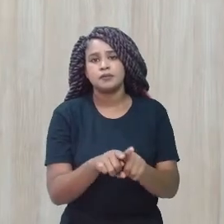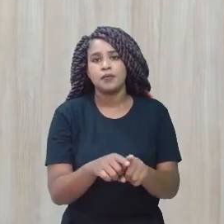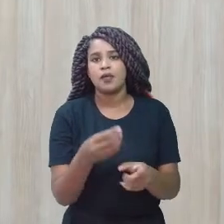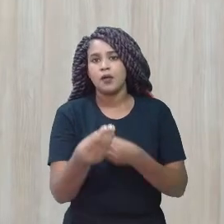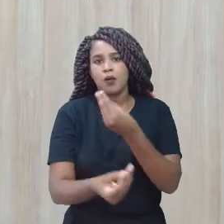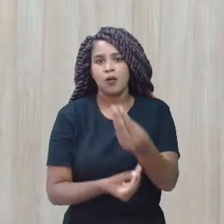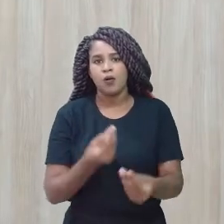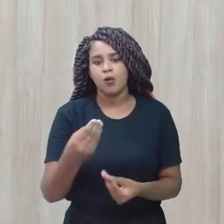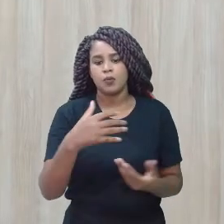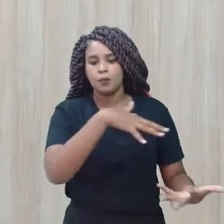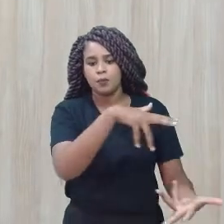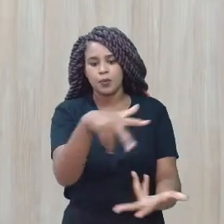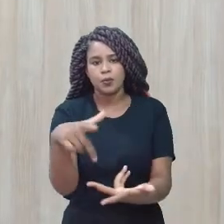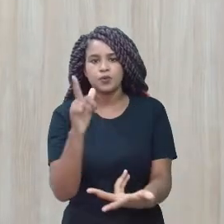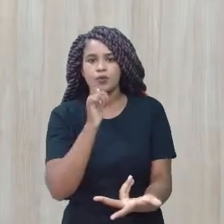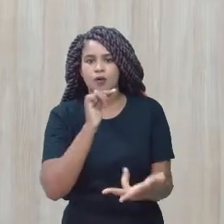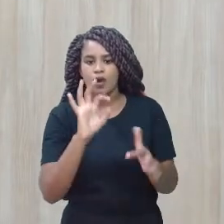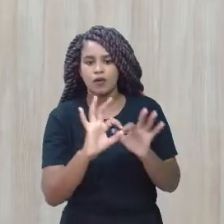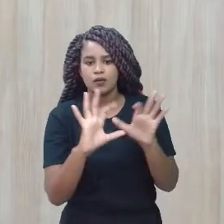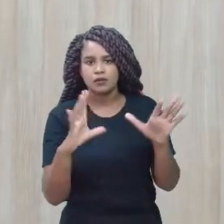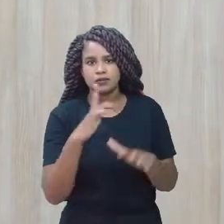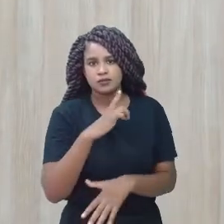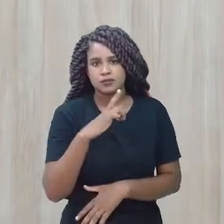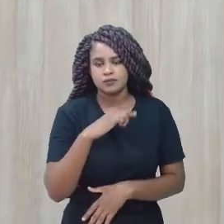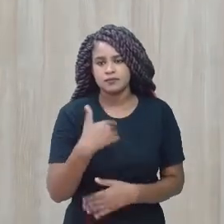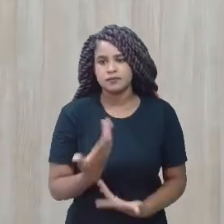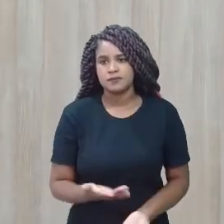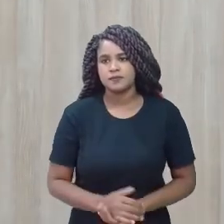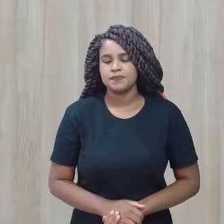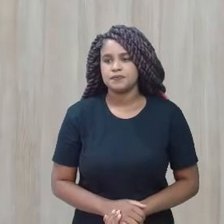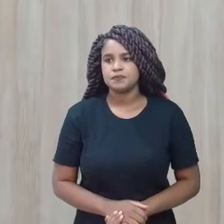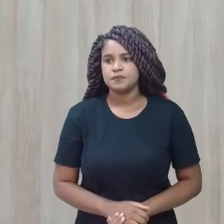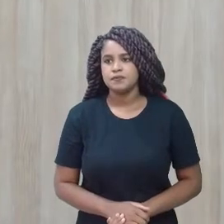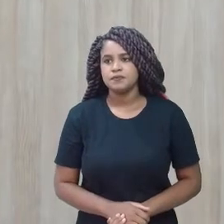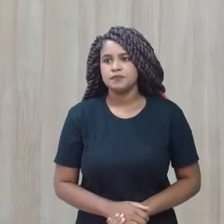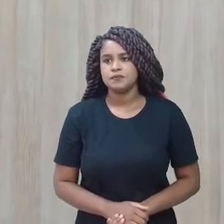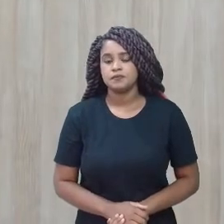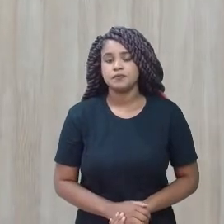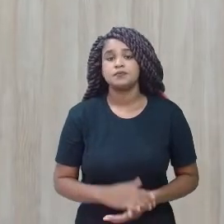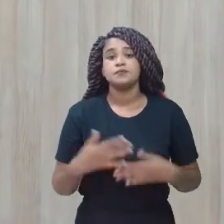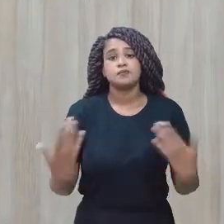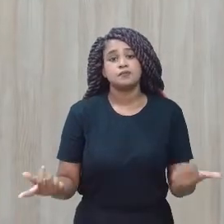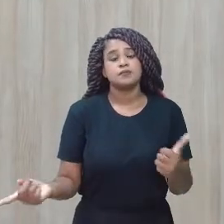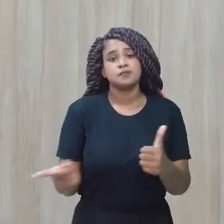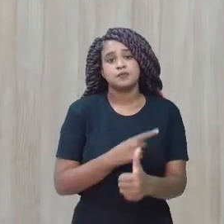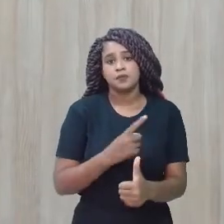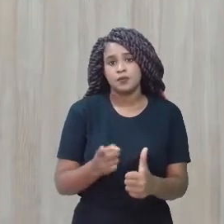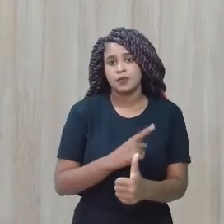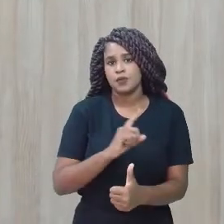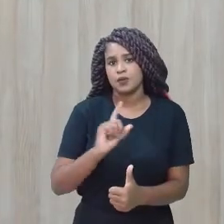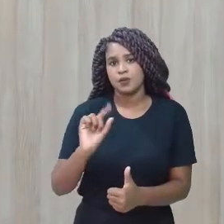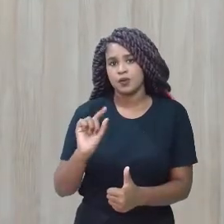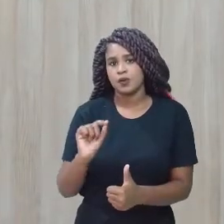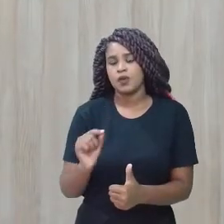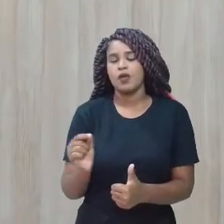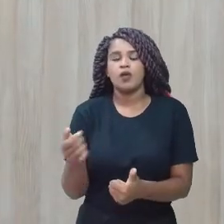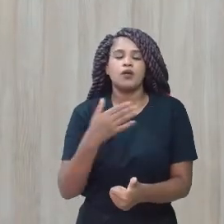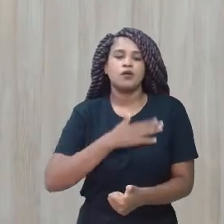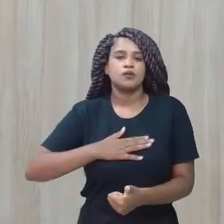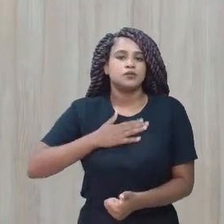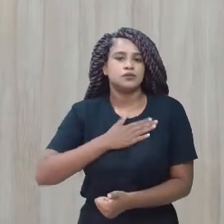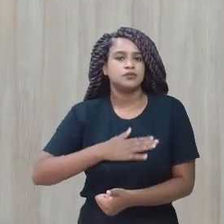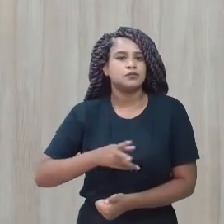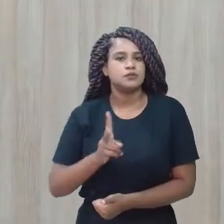gente, para o nosso consumo. Então, vamos lá. Bom, primeiramente, eu sempre gosto de trazer uma